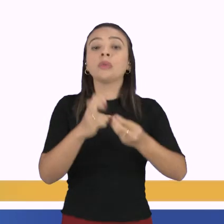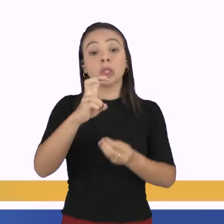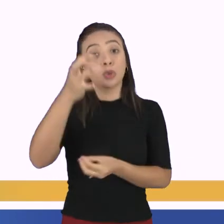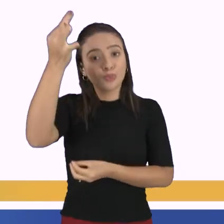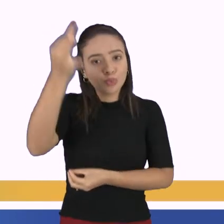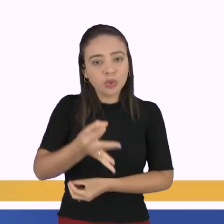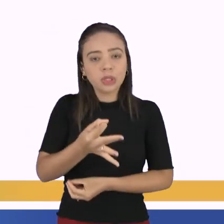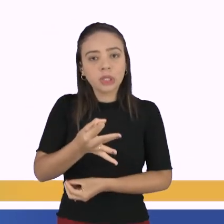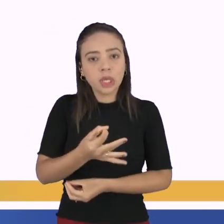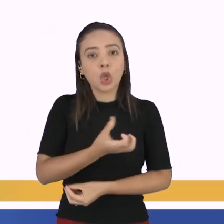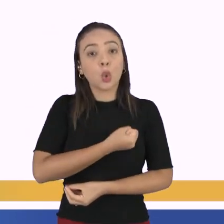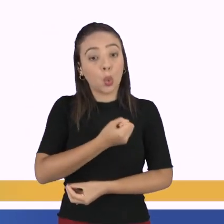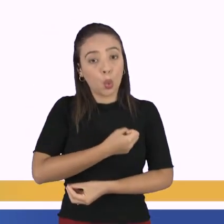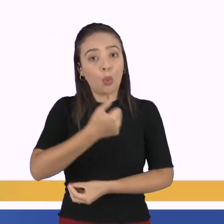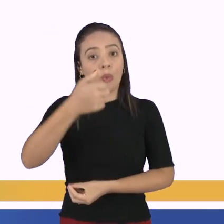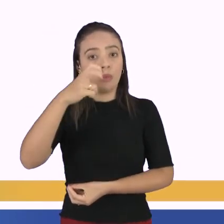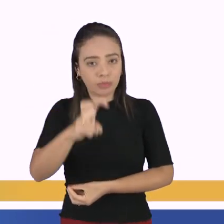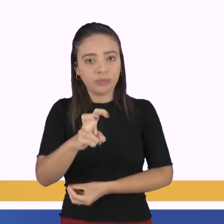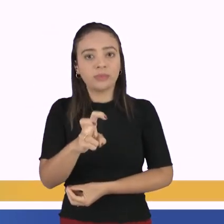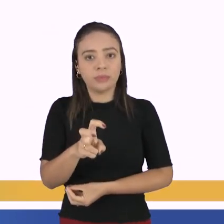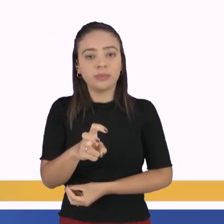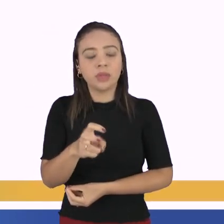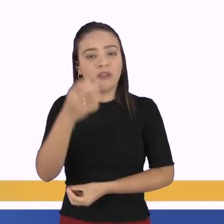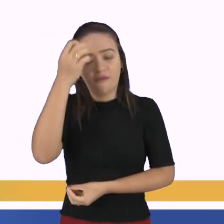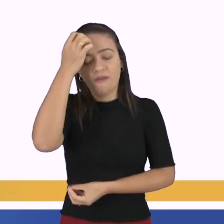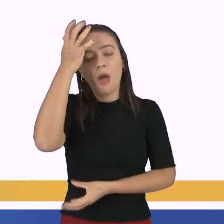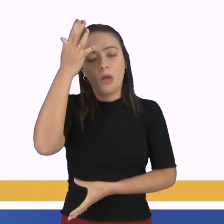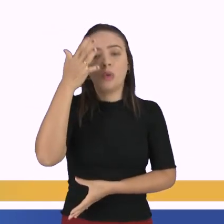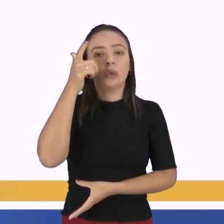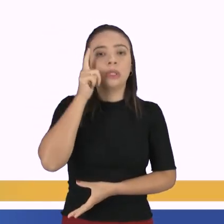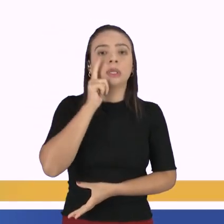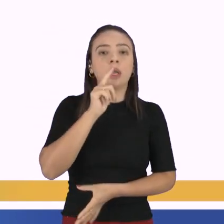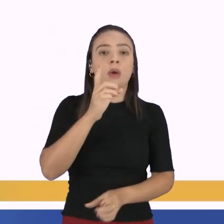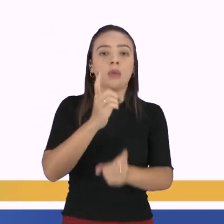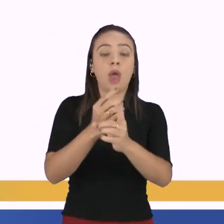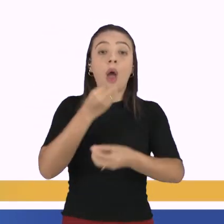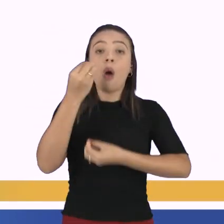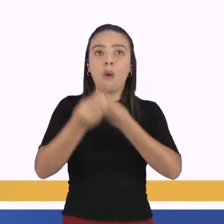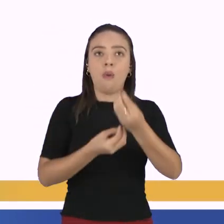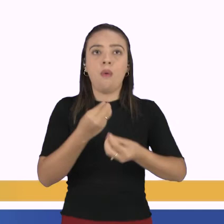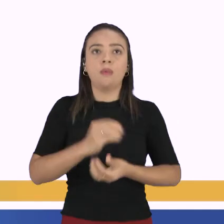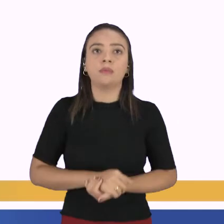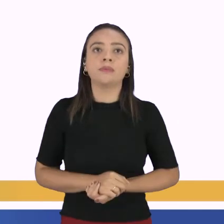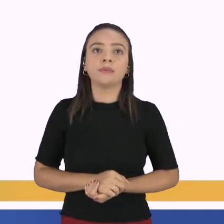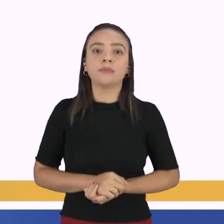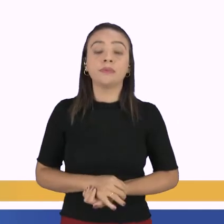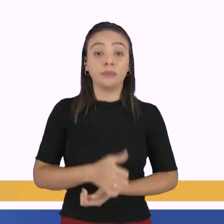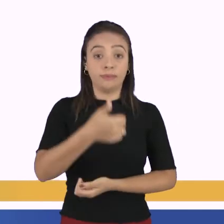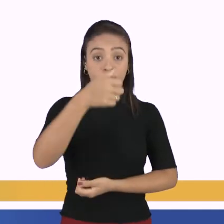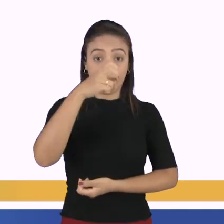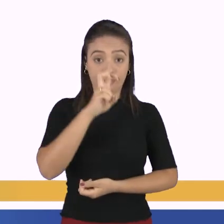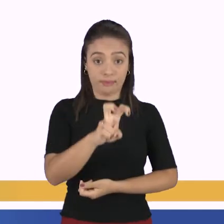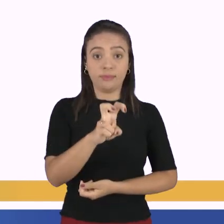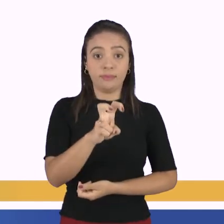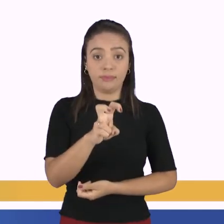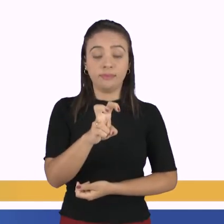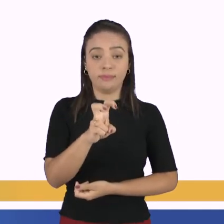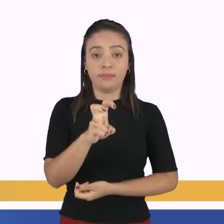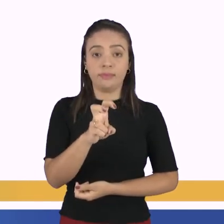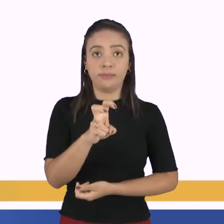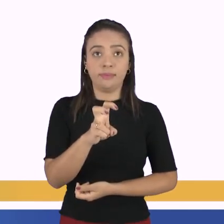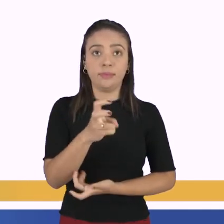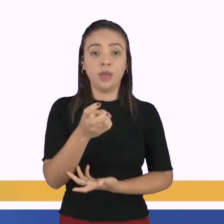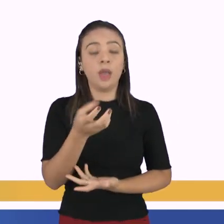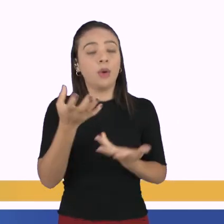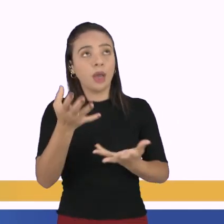5% de 15, que pode ser facilmente obtido através da seguinte operação. 15, né, eu quero saber quanto que